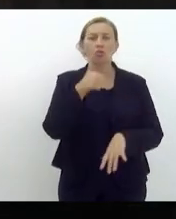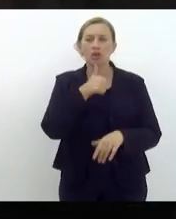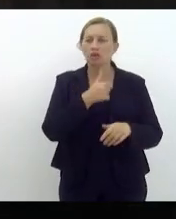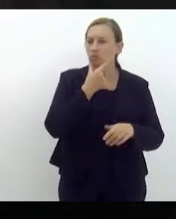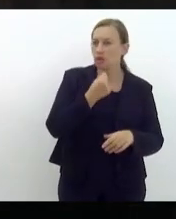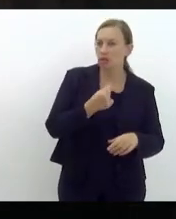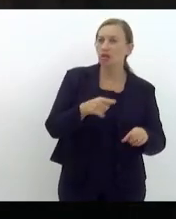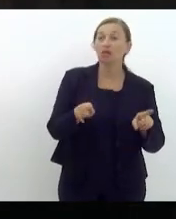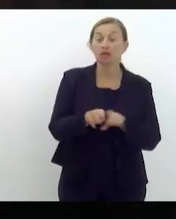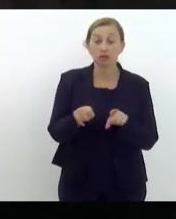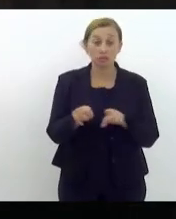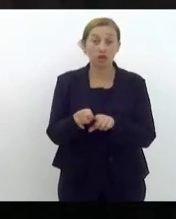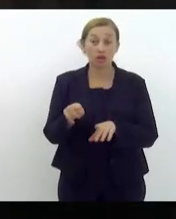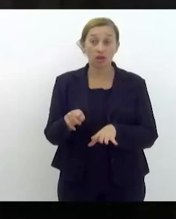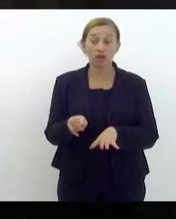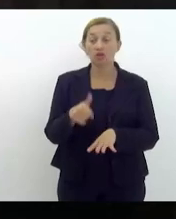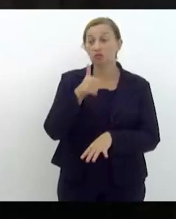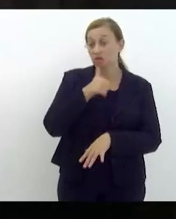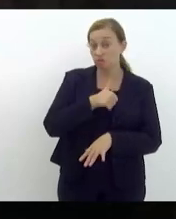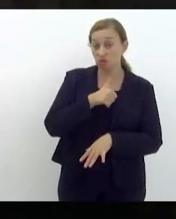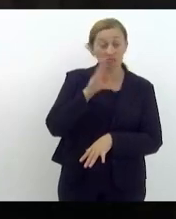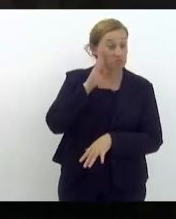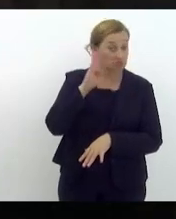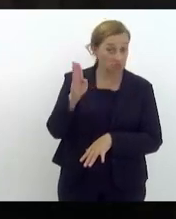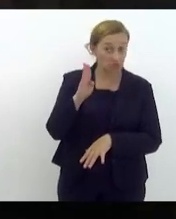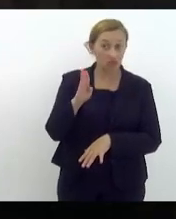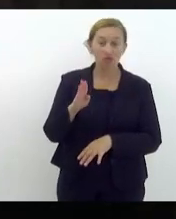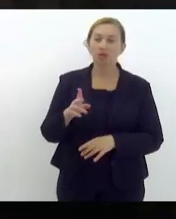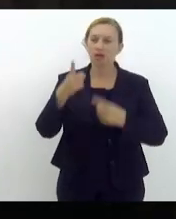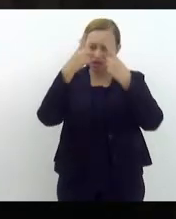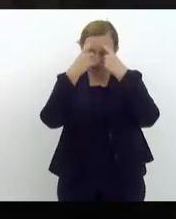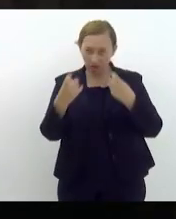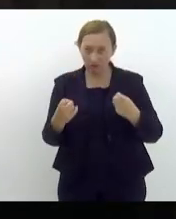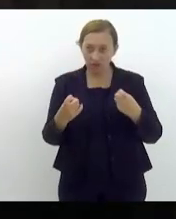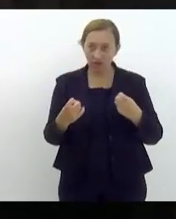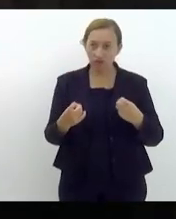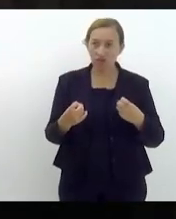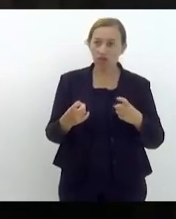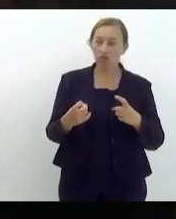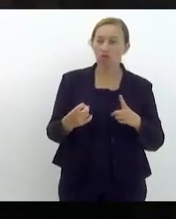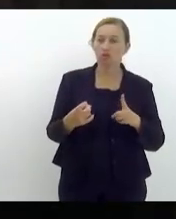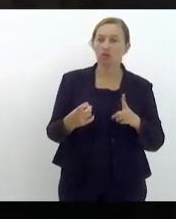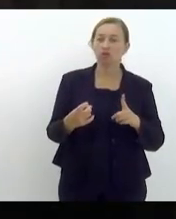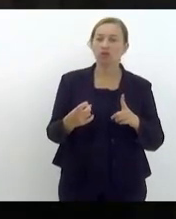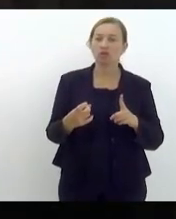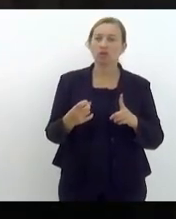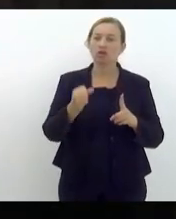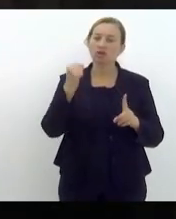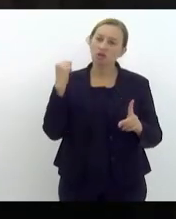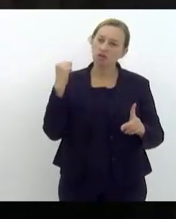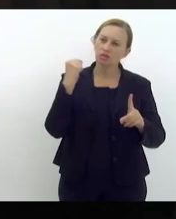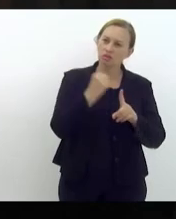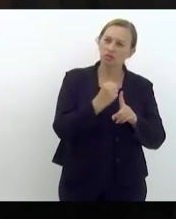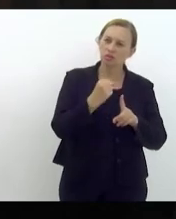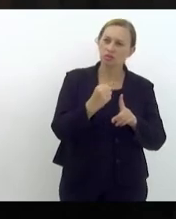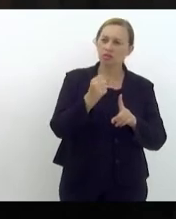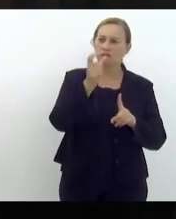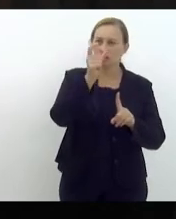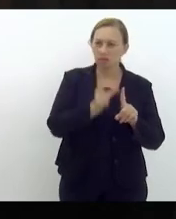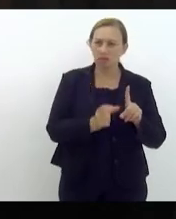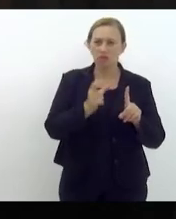meninas mas também sou principalmente sobre as meninas e a violência é o genocídio da Juventude Negra atua também sobre